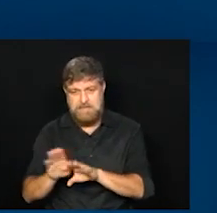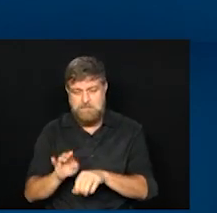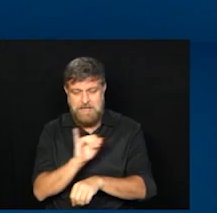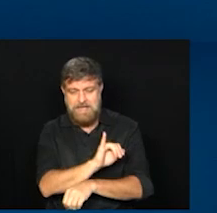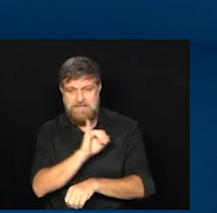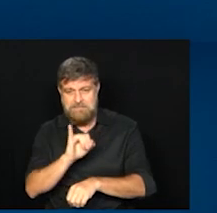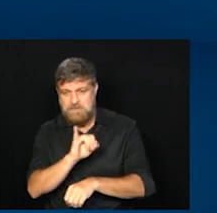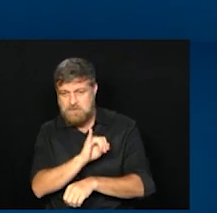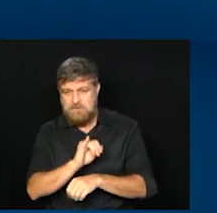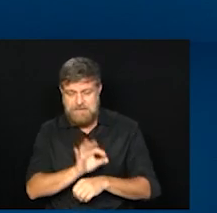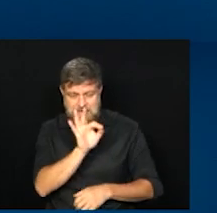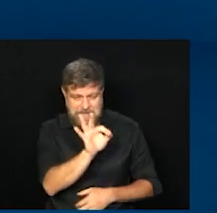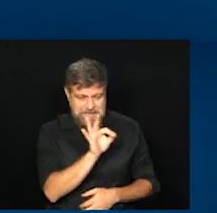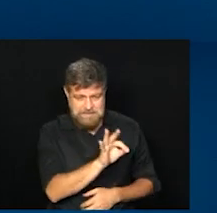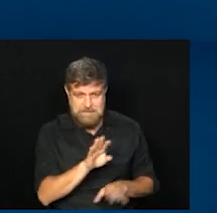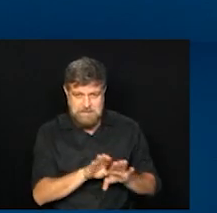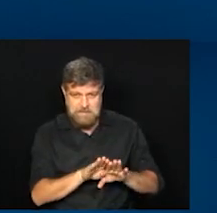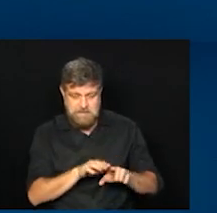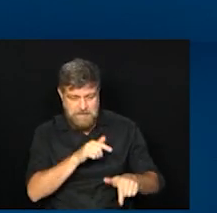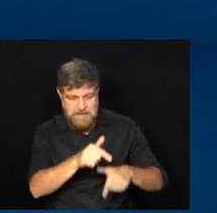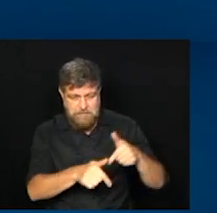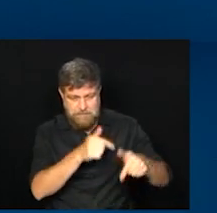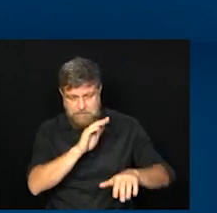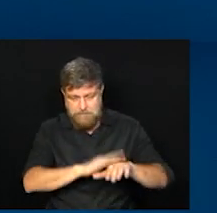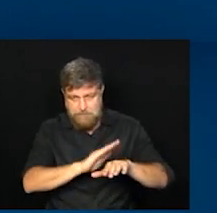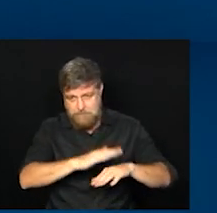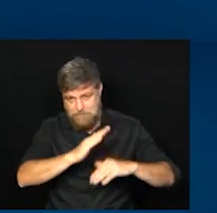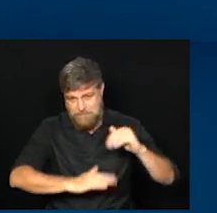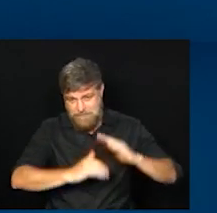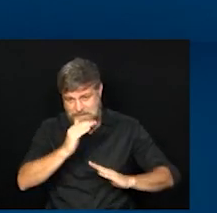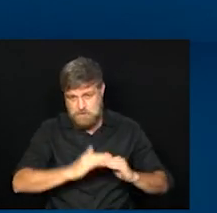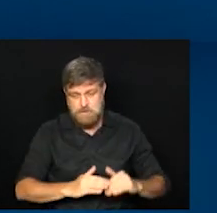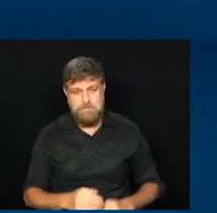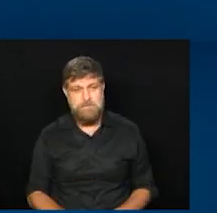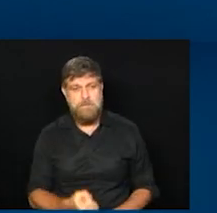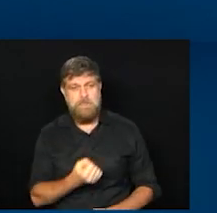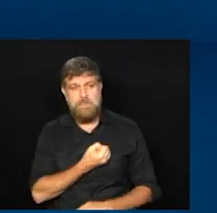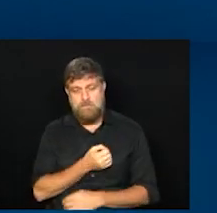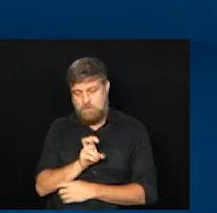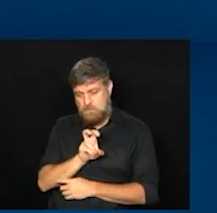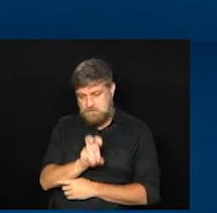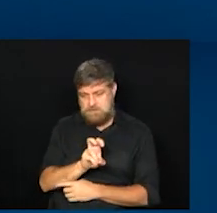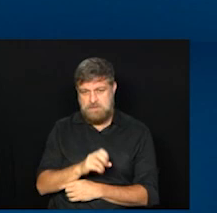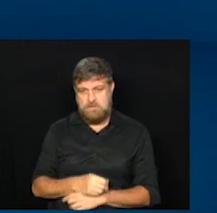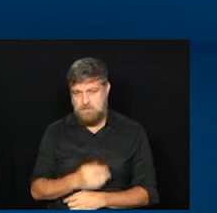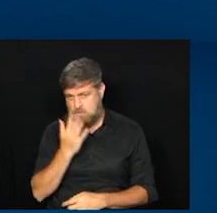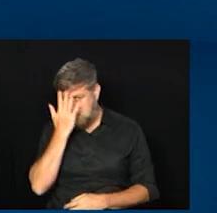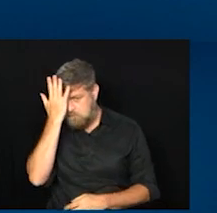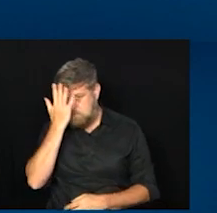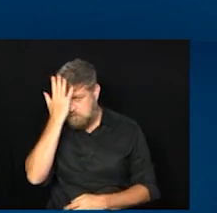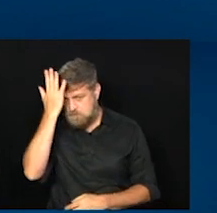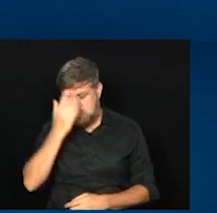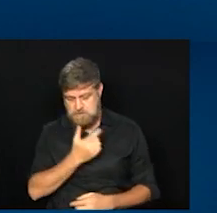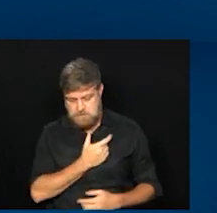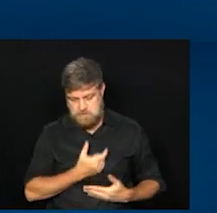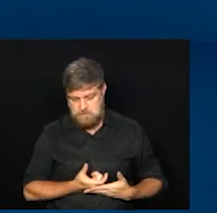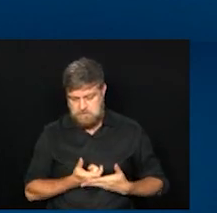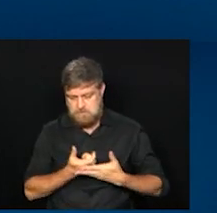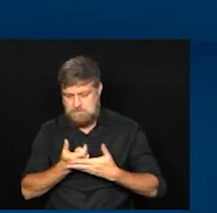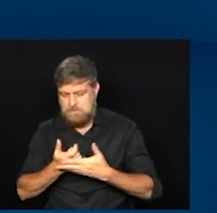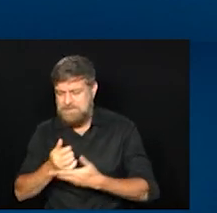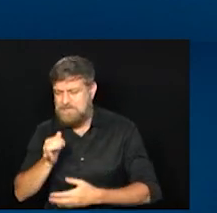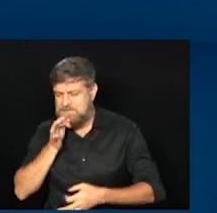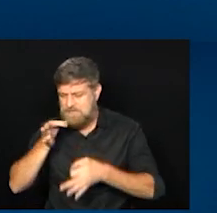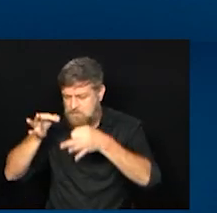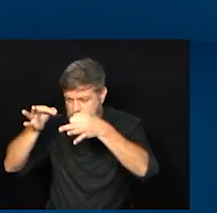de estatísticas e operacional. O item 5 é a proposta do vereador Jair da Farmácia, que concede a medalha Exemplo